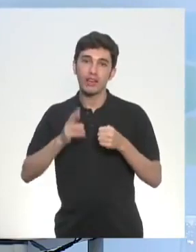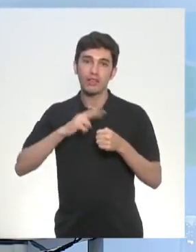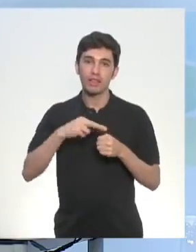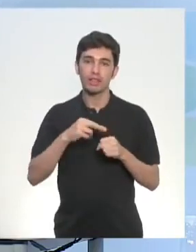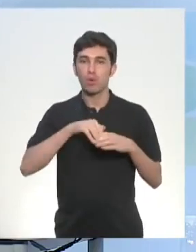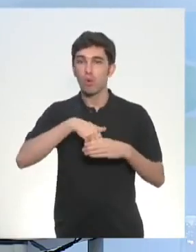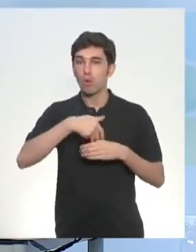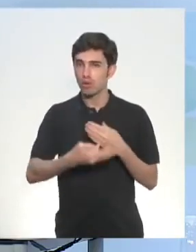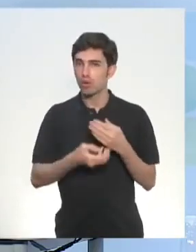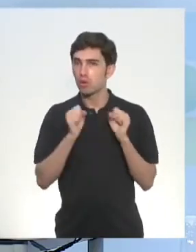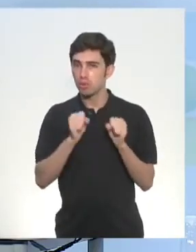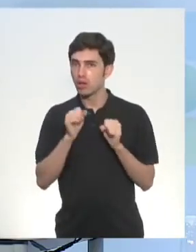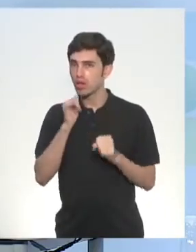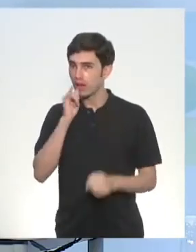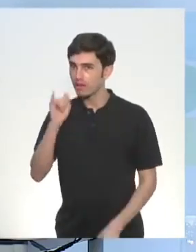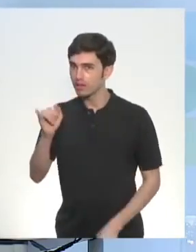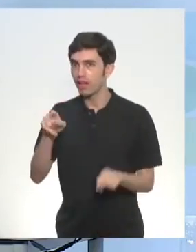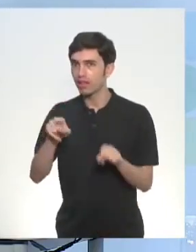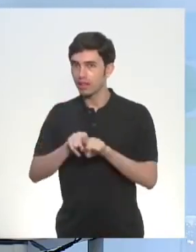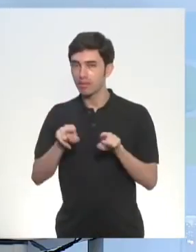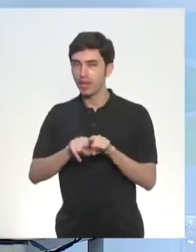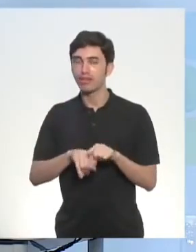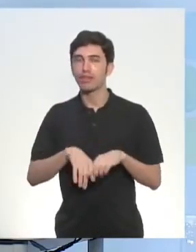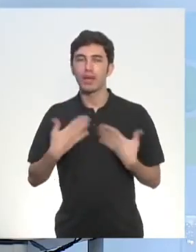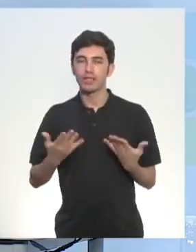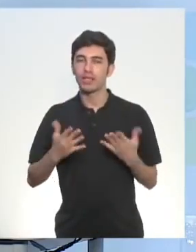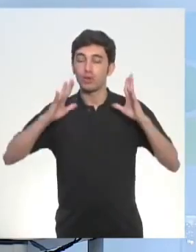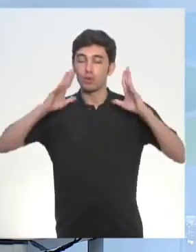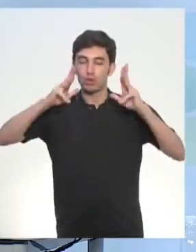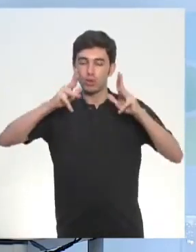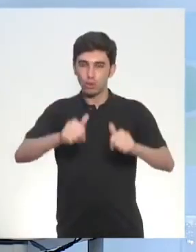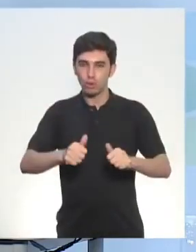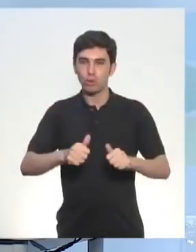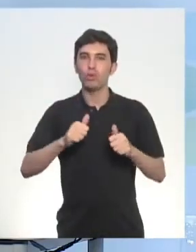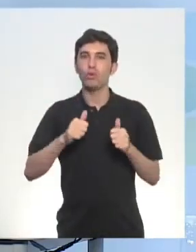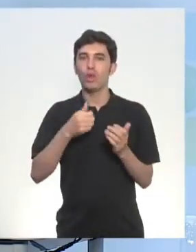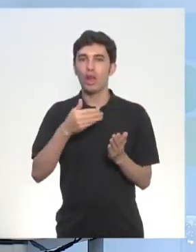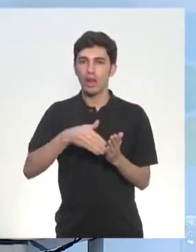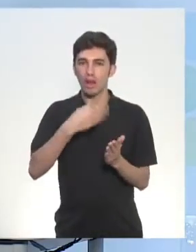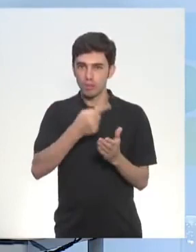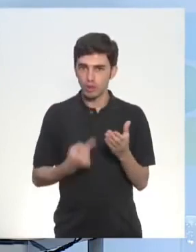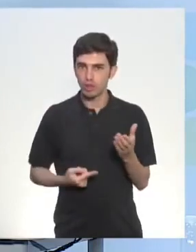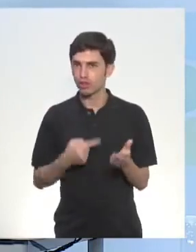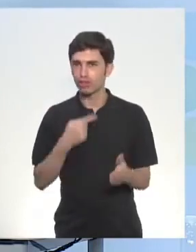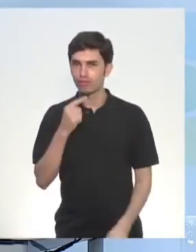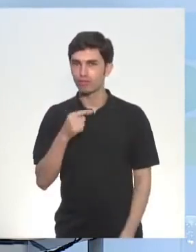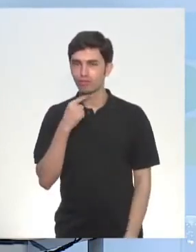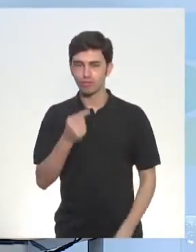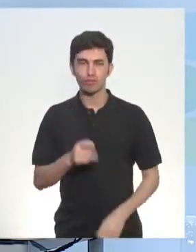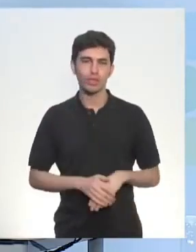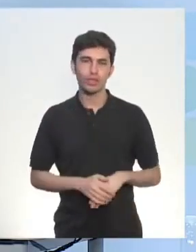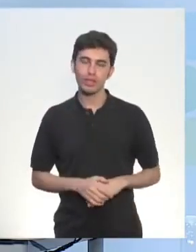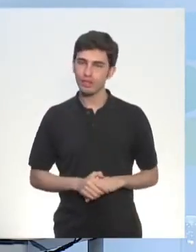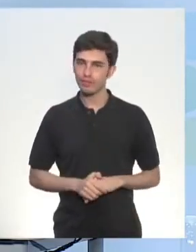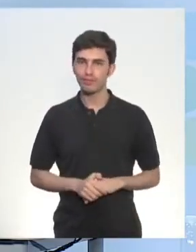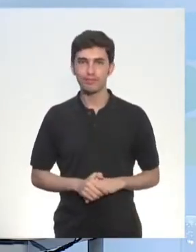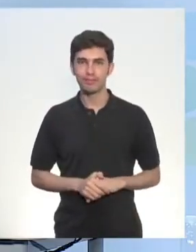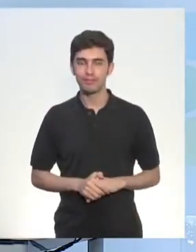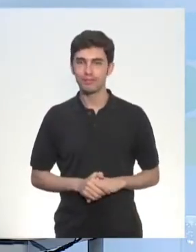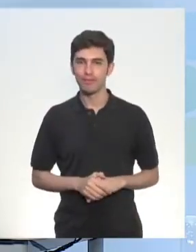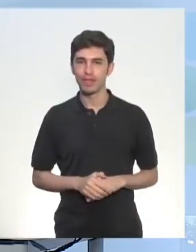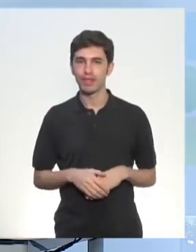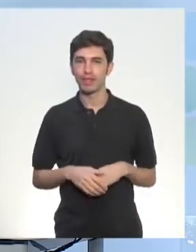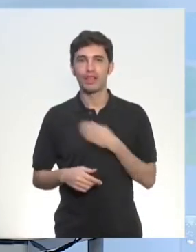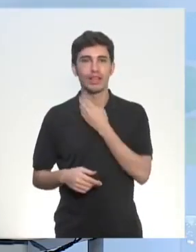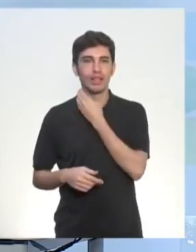assim, mas a gente não consegue, né, usar toda a apostila, usar as 8 unidades e um bimestre